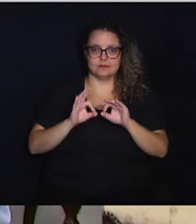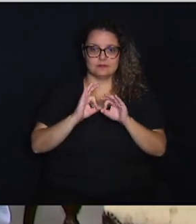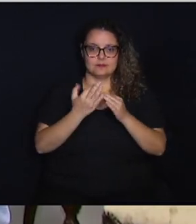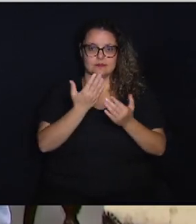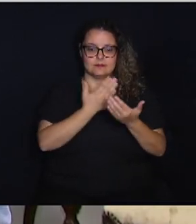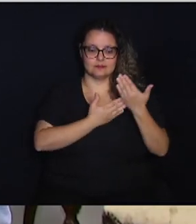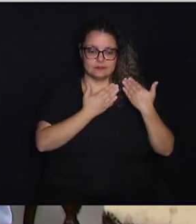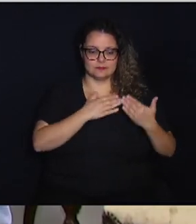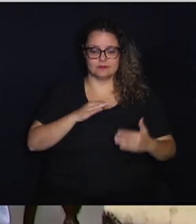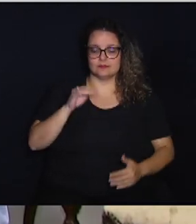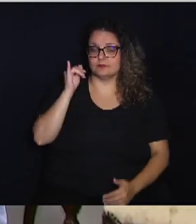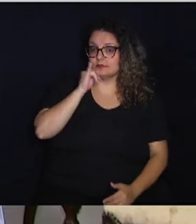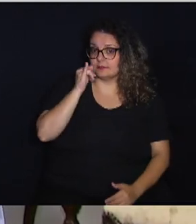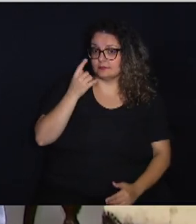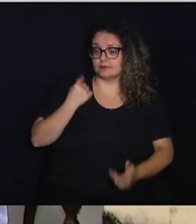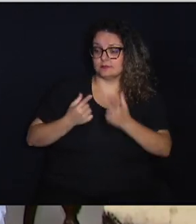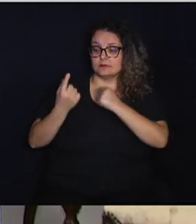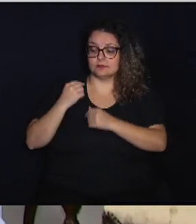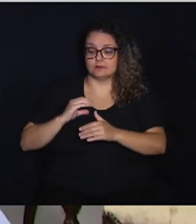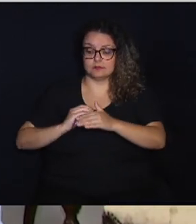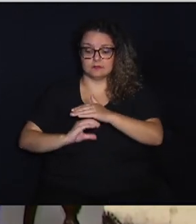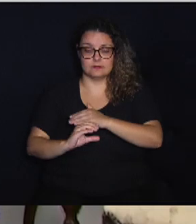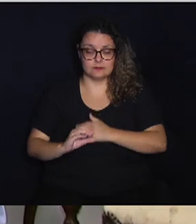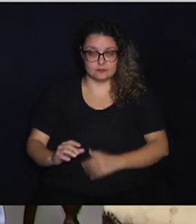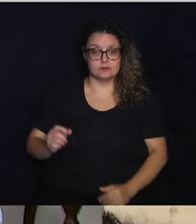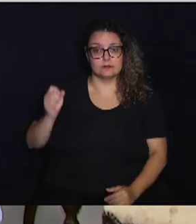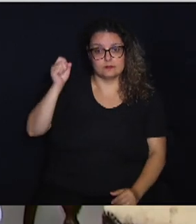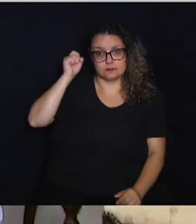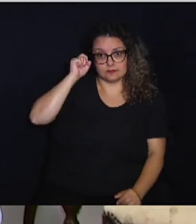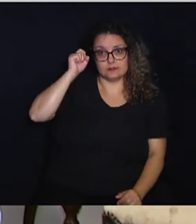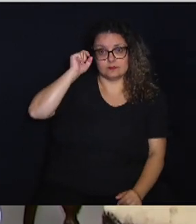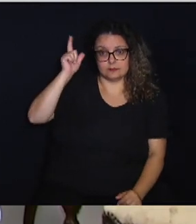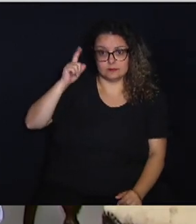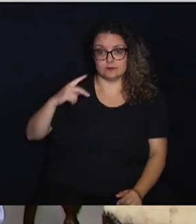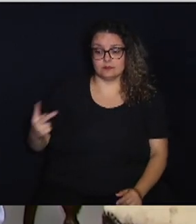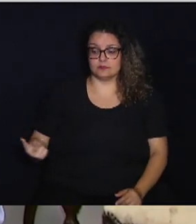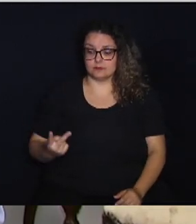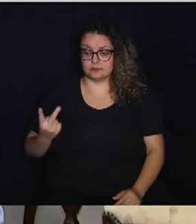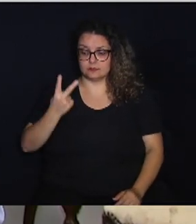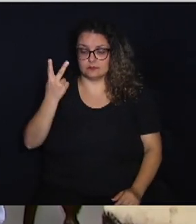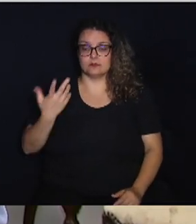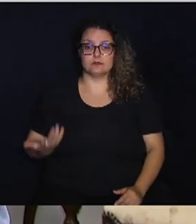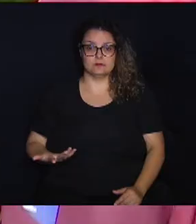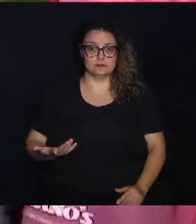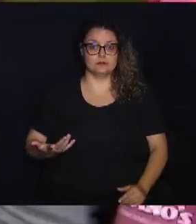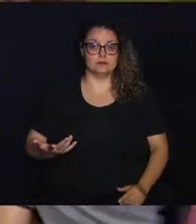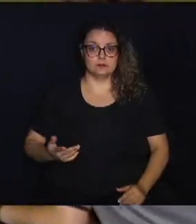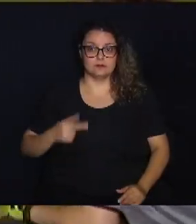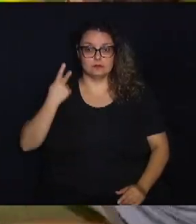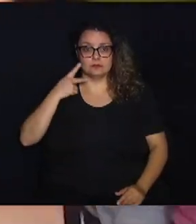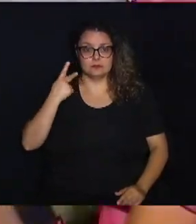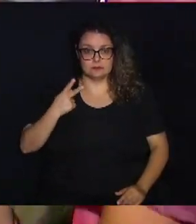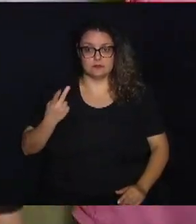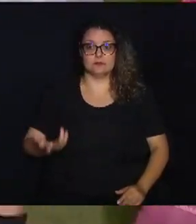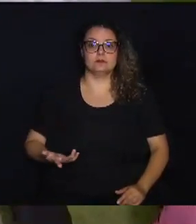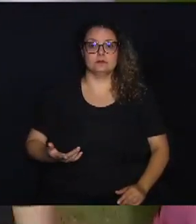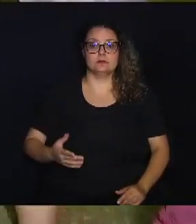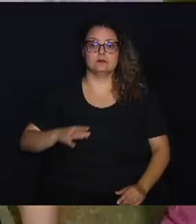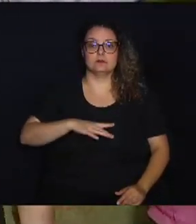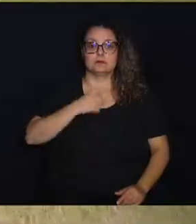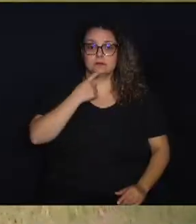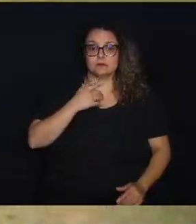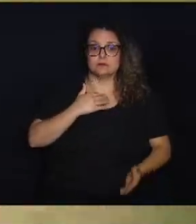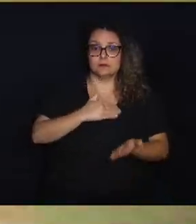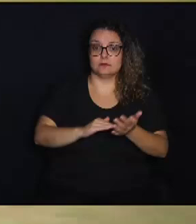italianos. Recursos para a cultura são importantes porque fortalece as políticas culturais no município. Para a Secretaria de